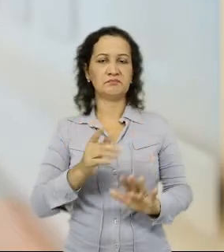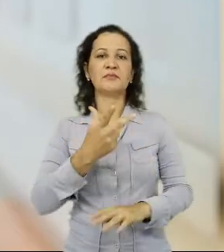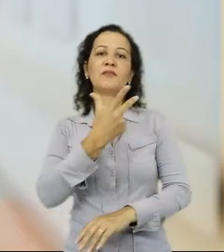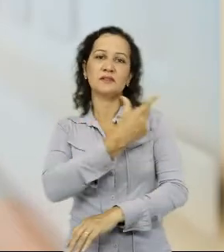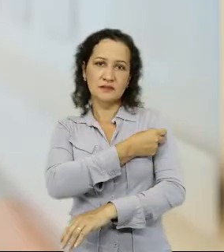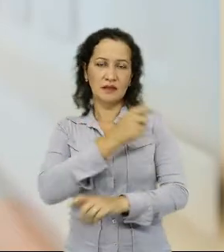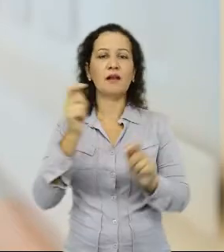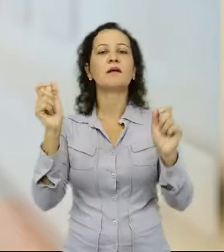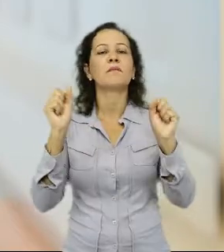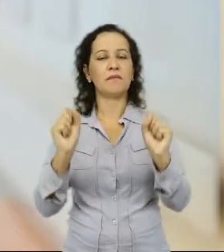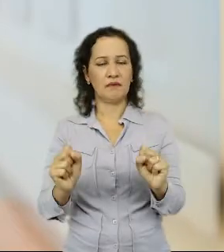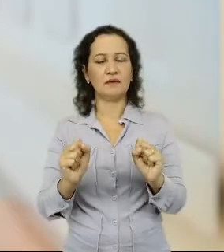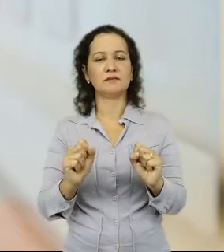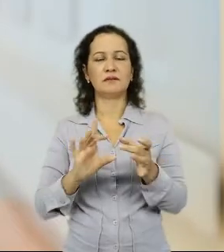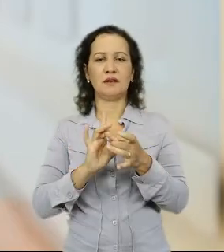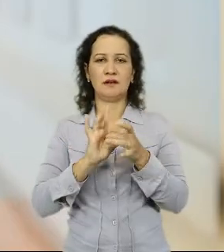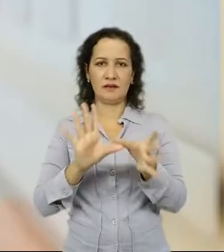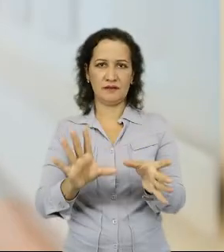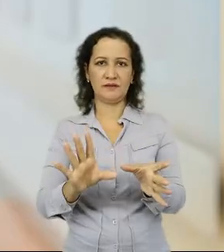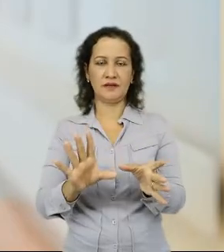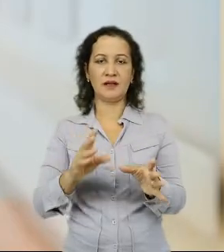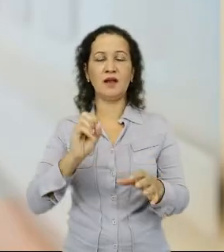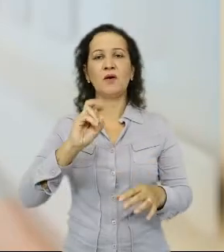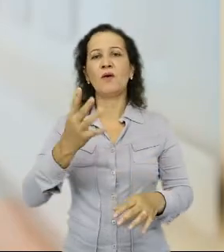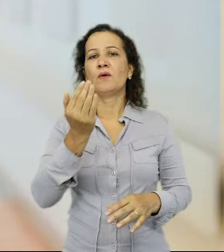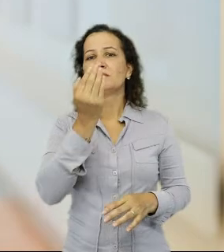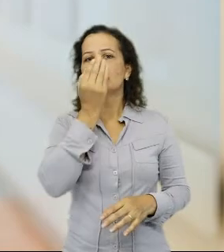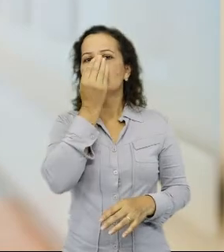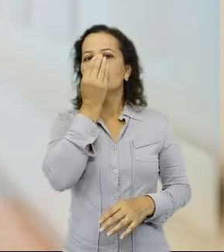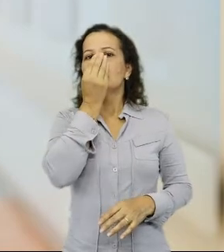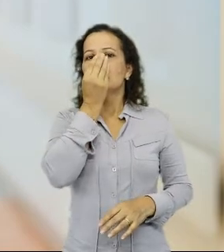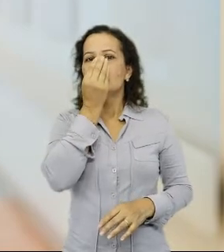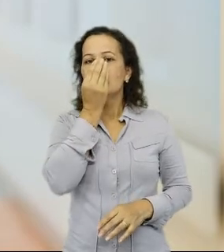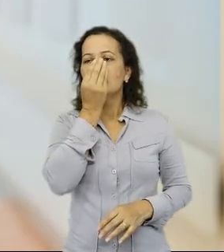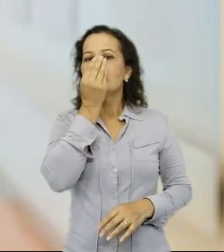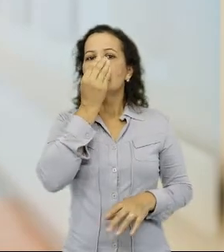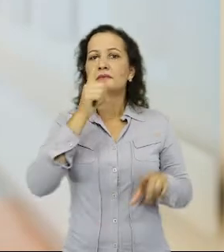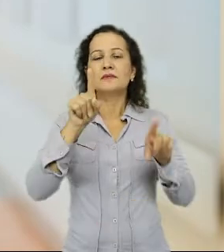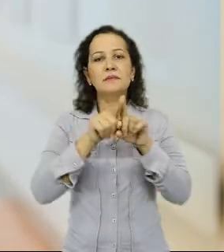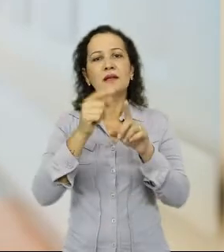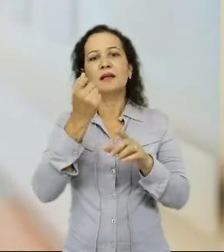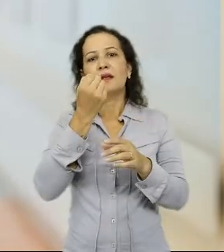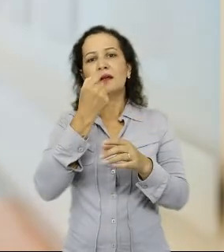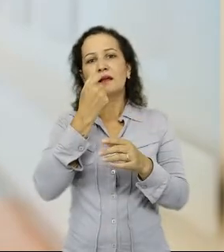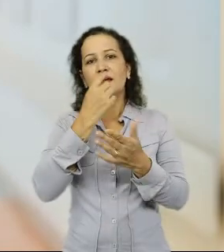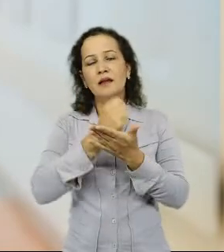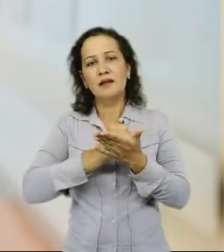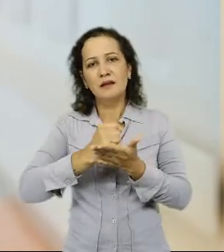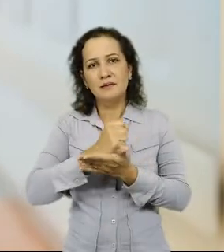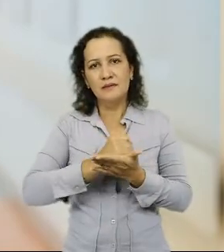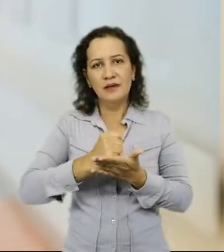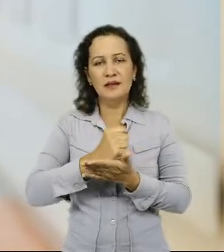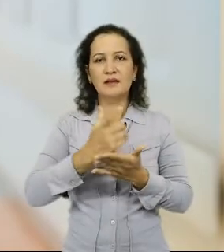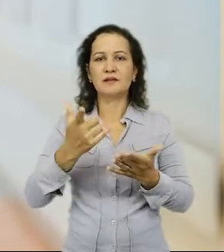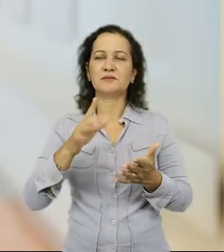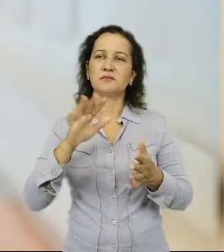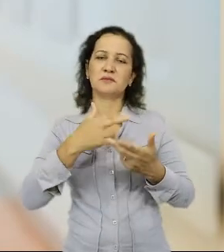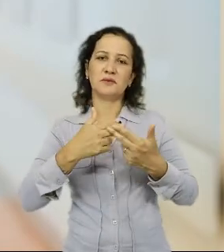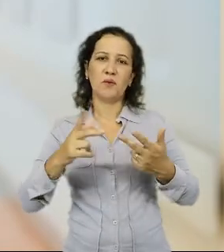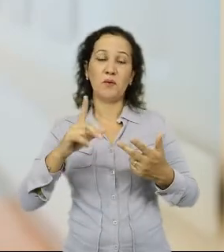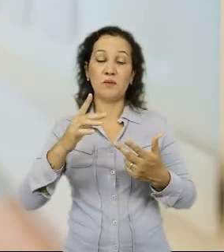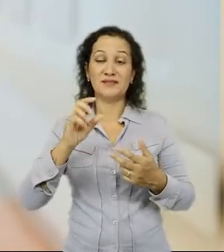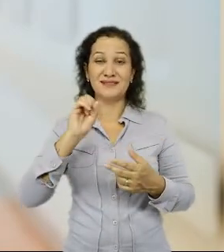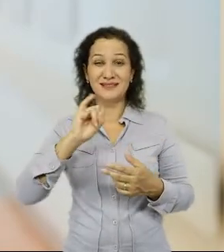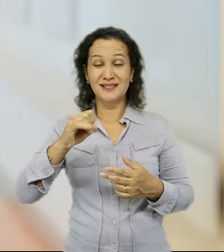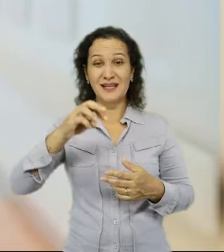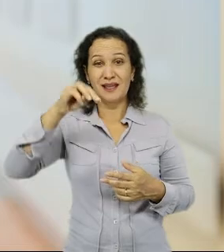uso de corticosteroides por via inalatória ou por via tópica, ou em esquemas de altas dosagens,